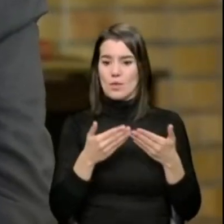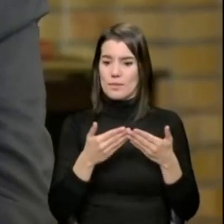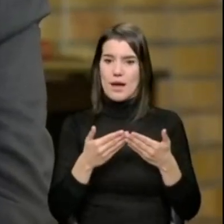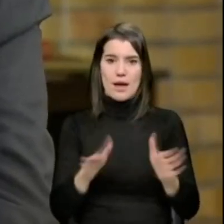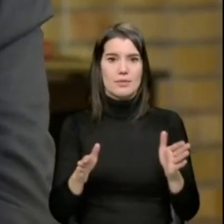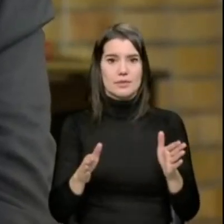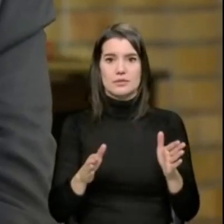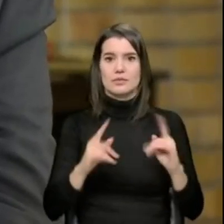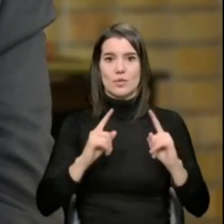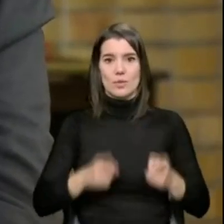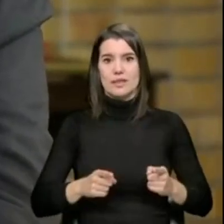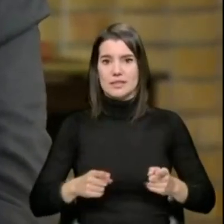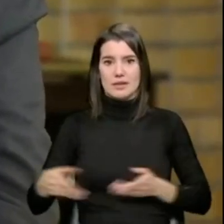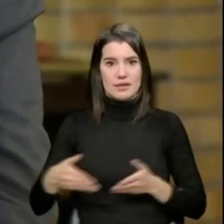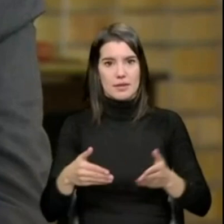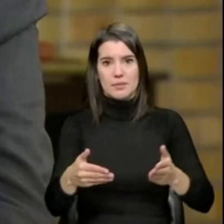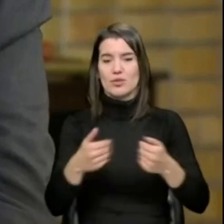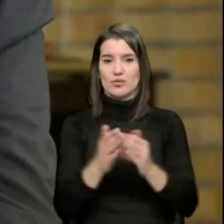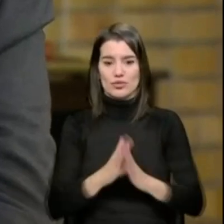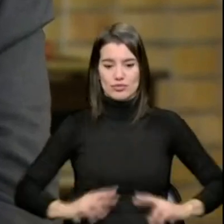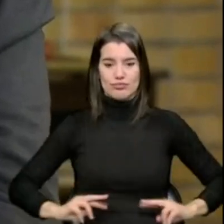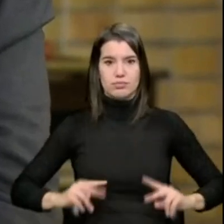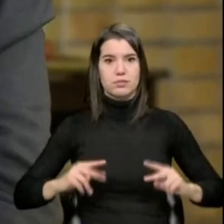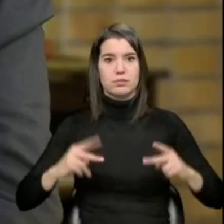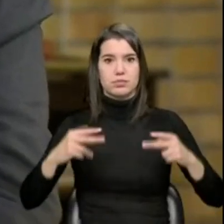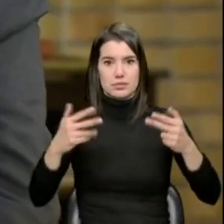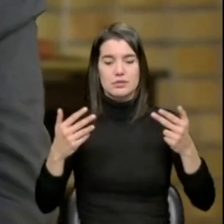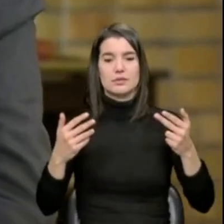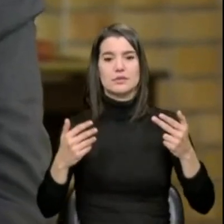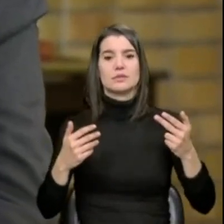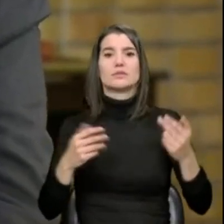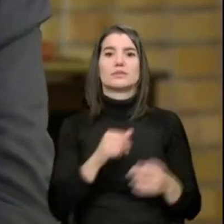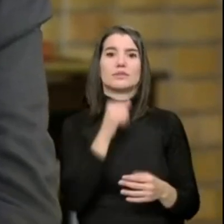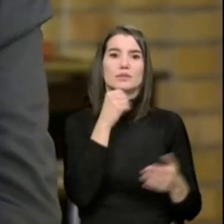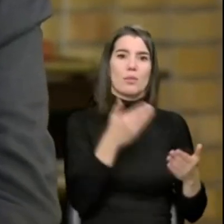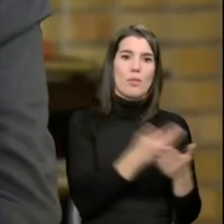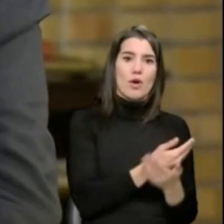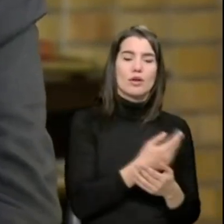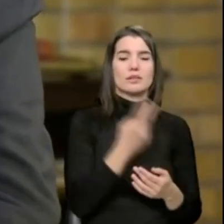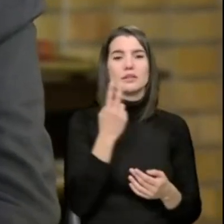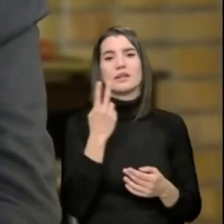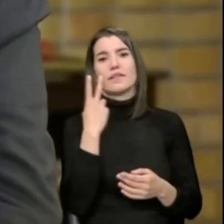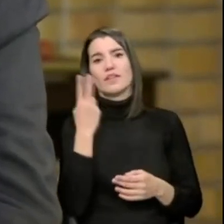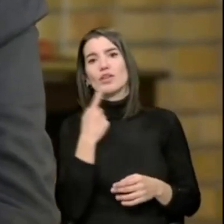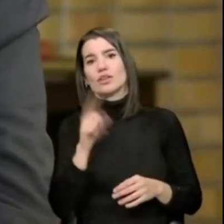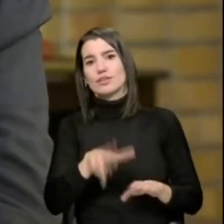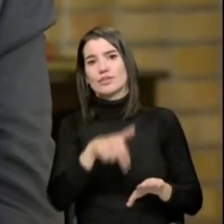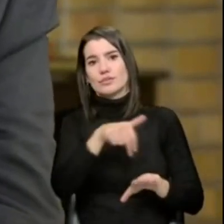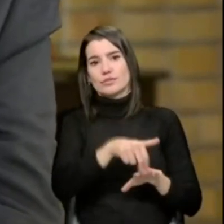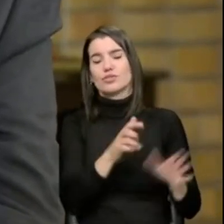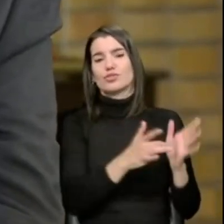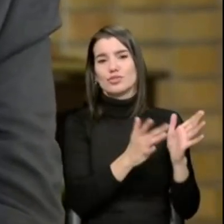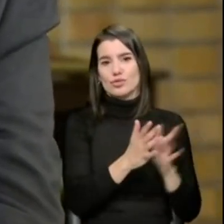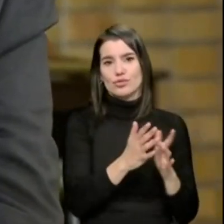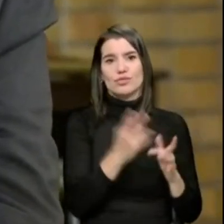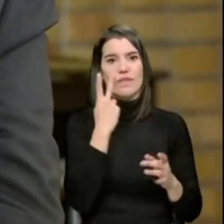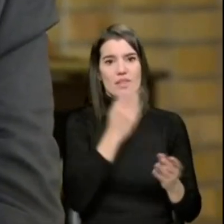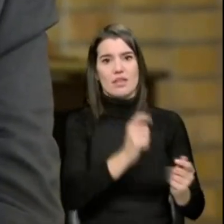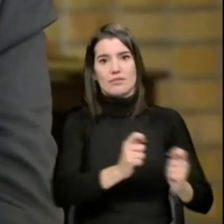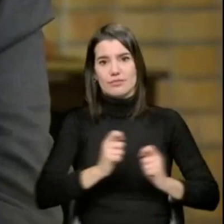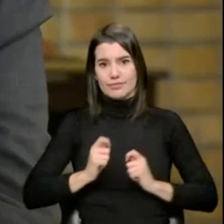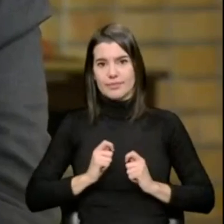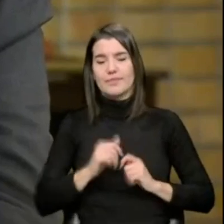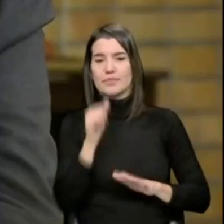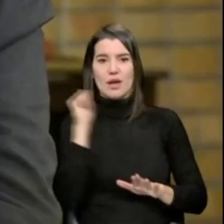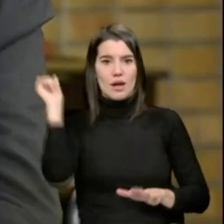quais nós renascemos, a morte e a ressurreição de Jesus comunica-nos a sua vida, e depois toda